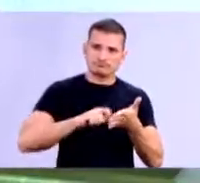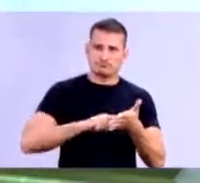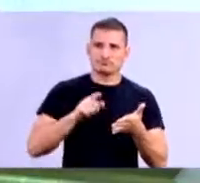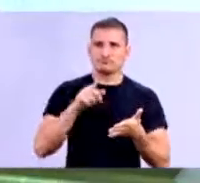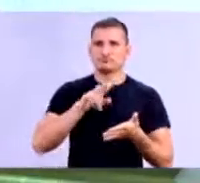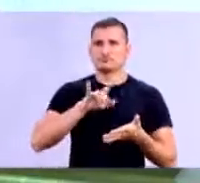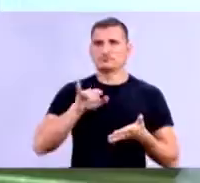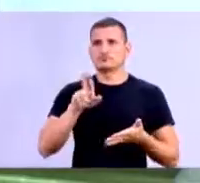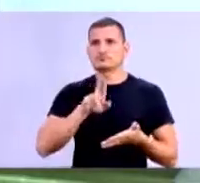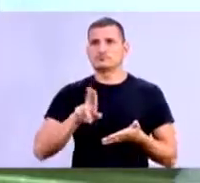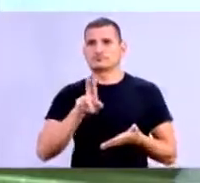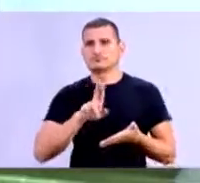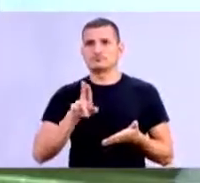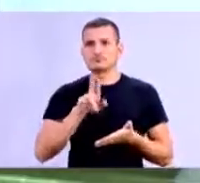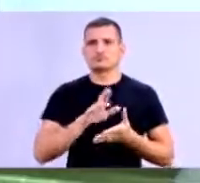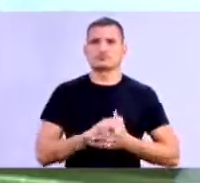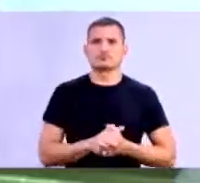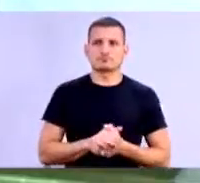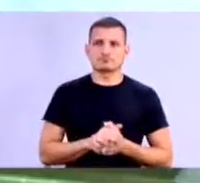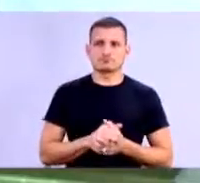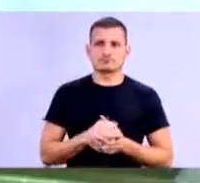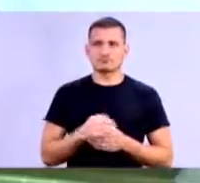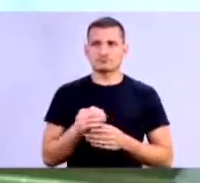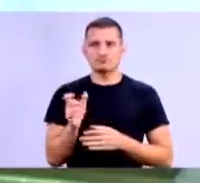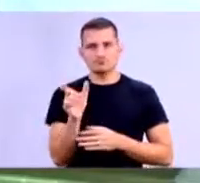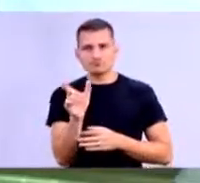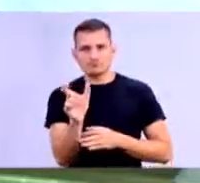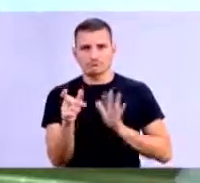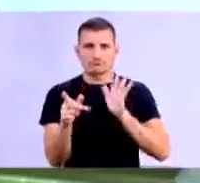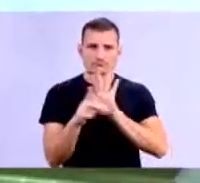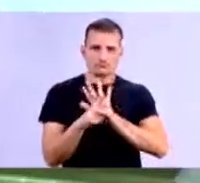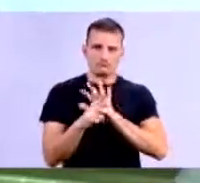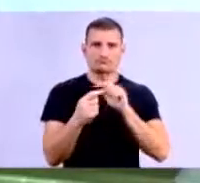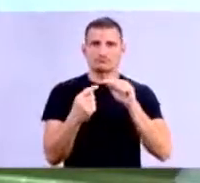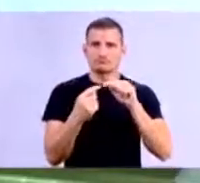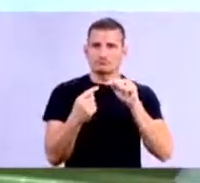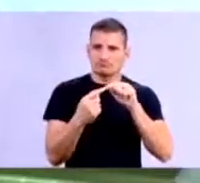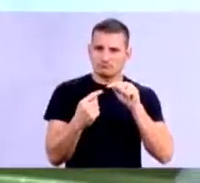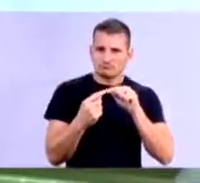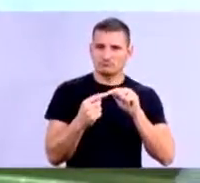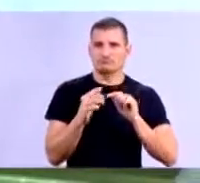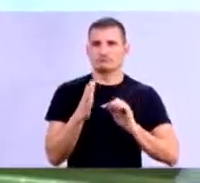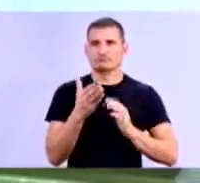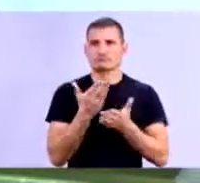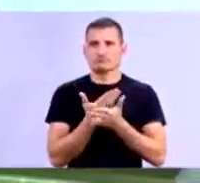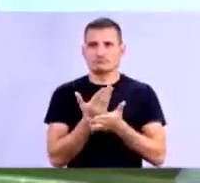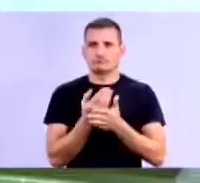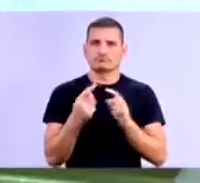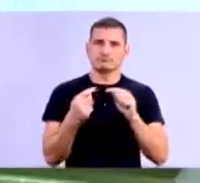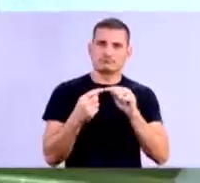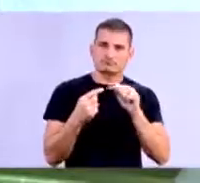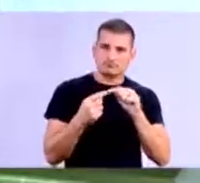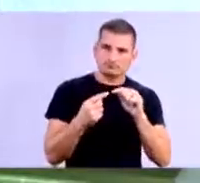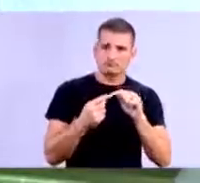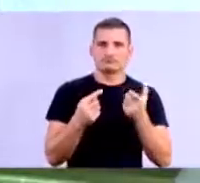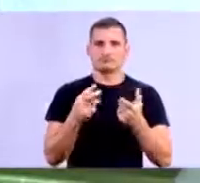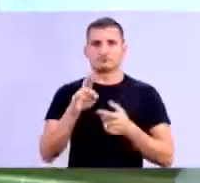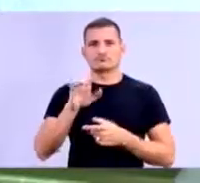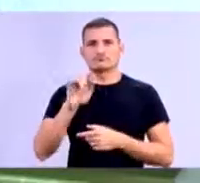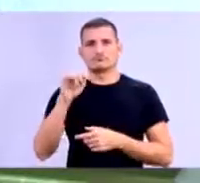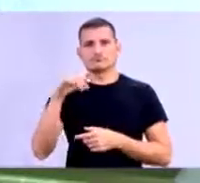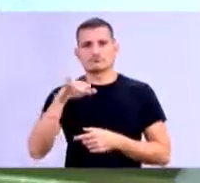vai utilizar elementos próprios de concordância, do que nós já estudamos, de concordância,